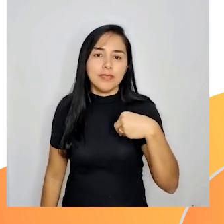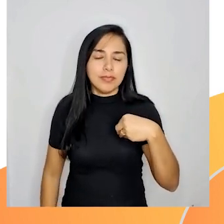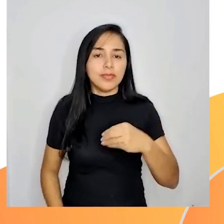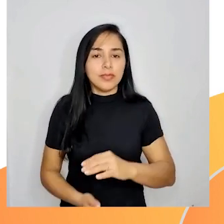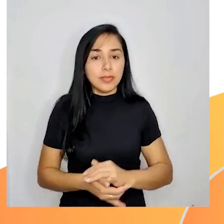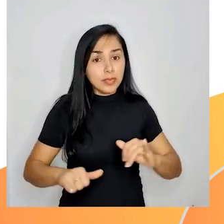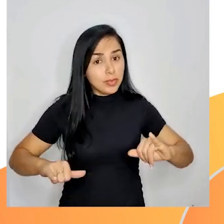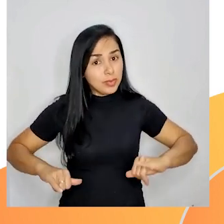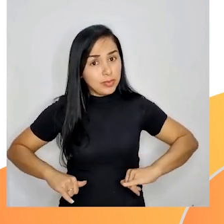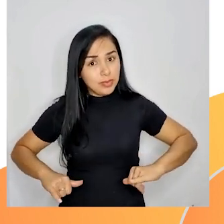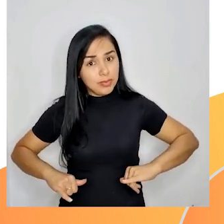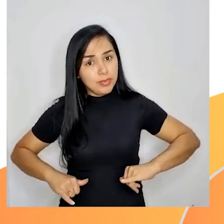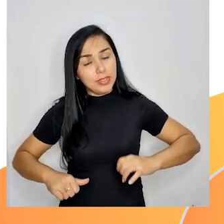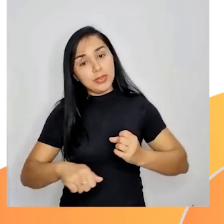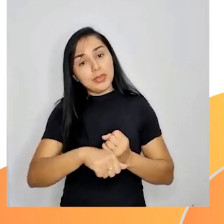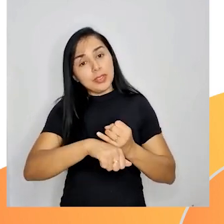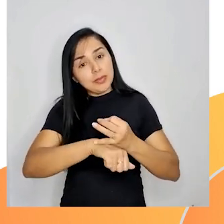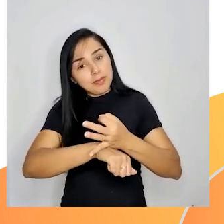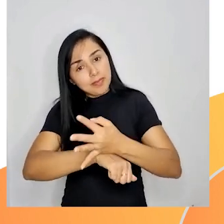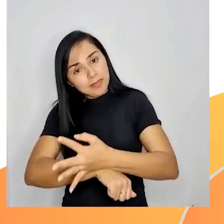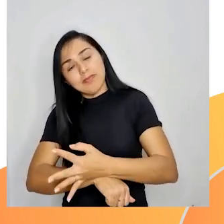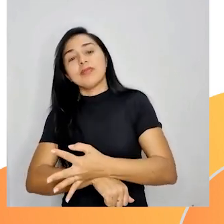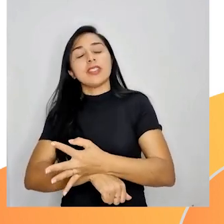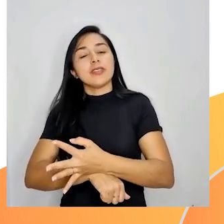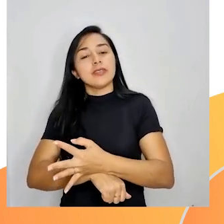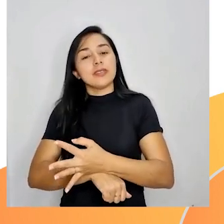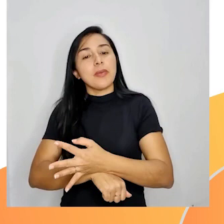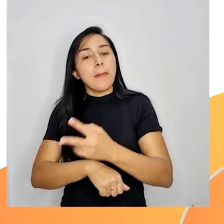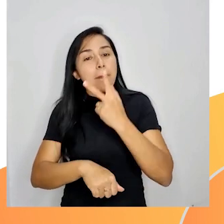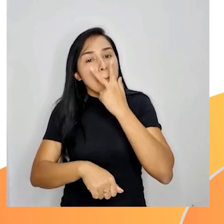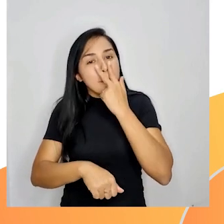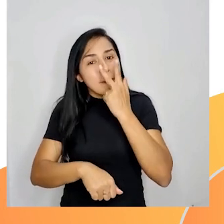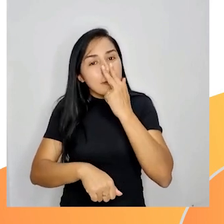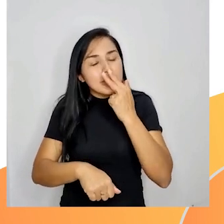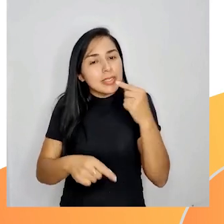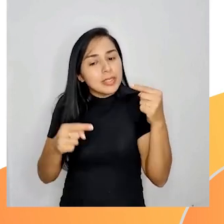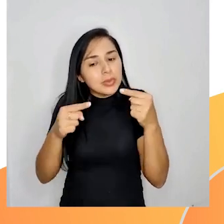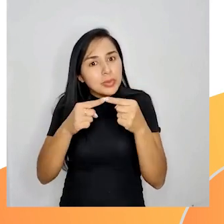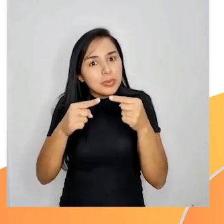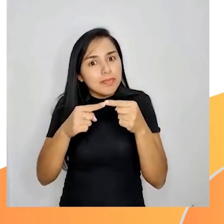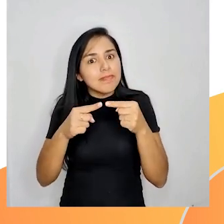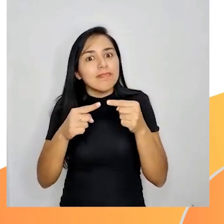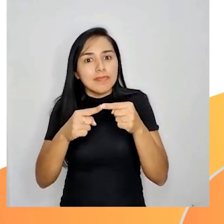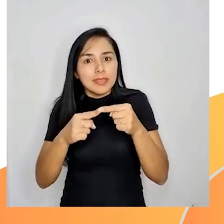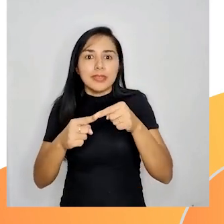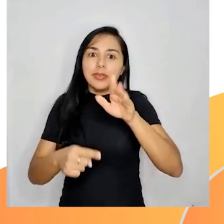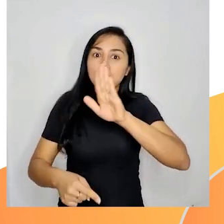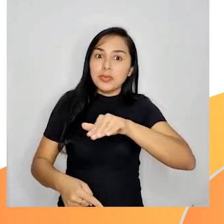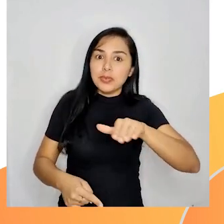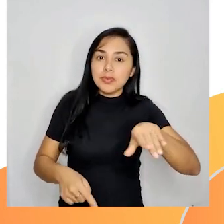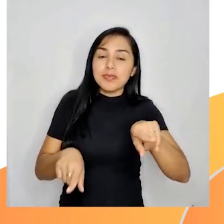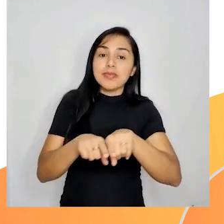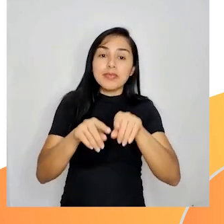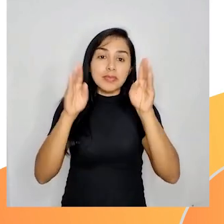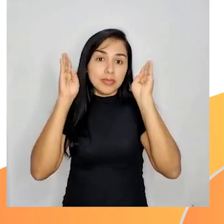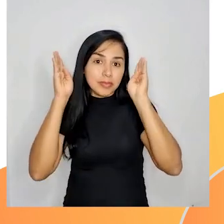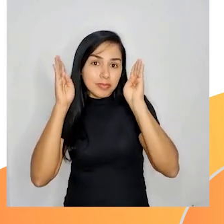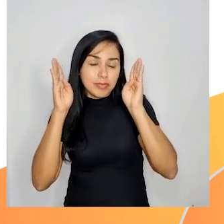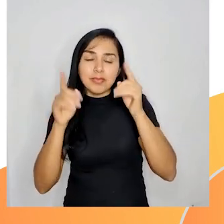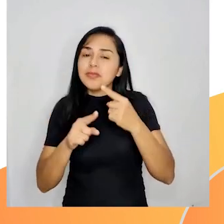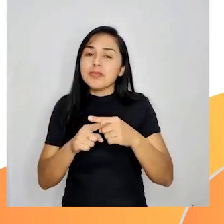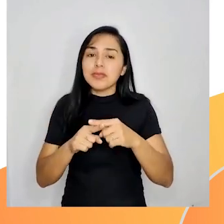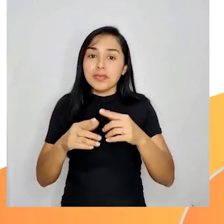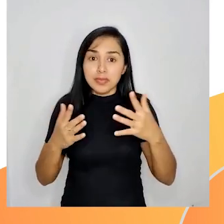essa madrugada ingênua parece feita para eles. Por quê? Por que a madrugada parece